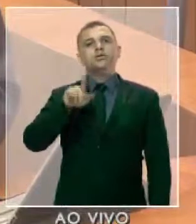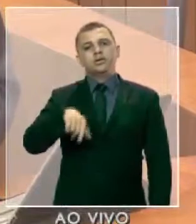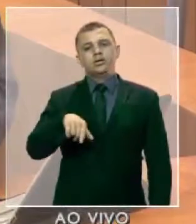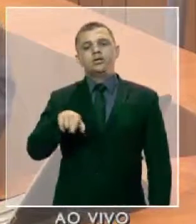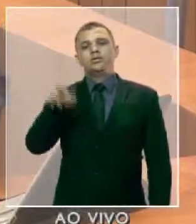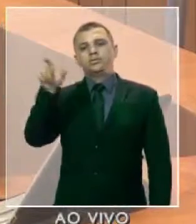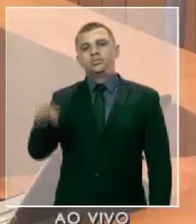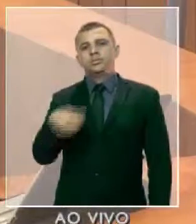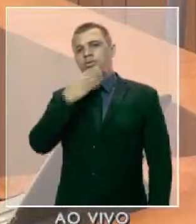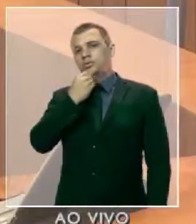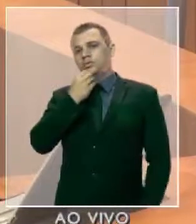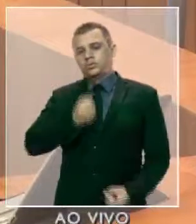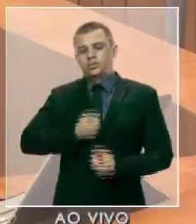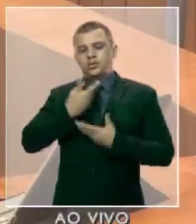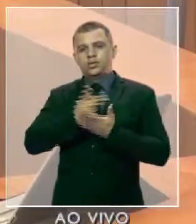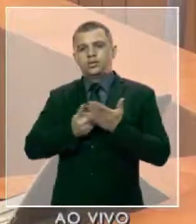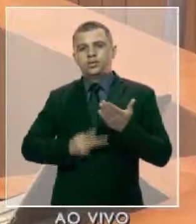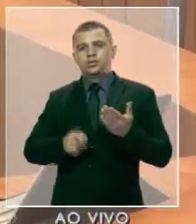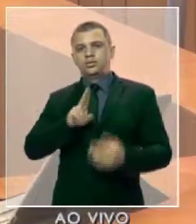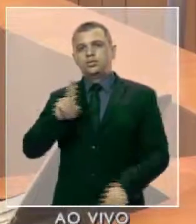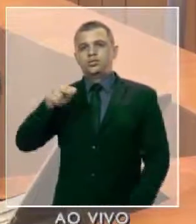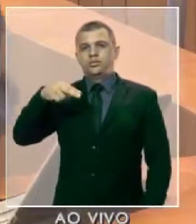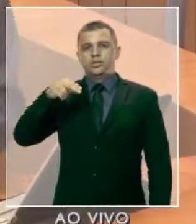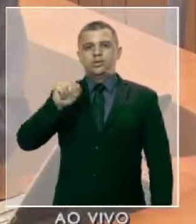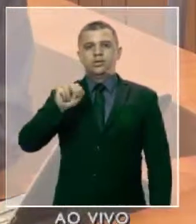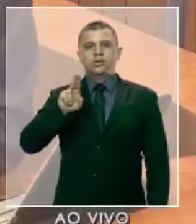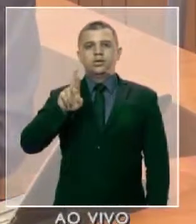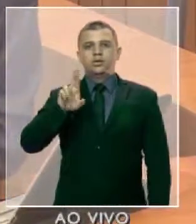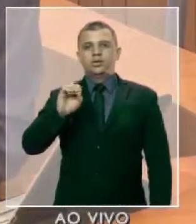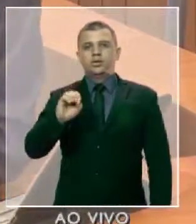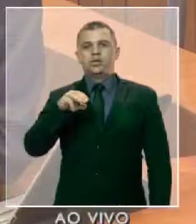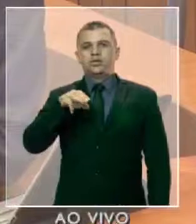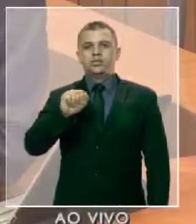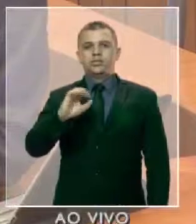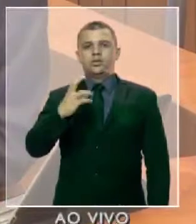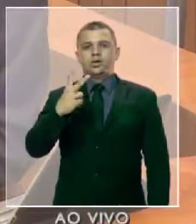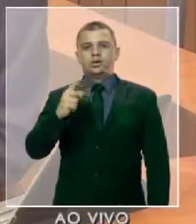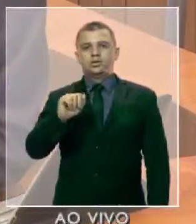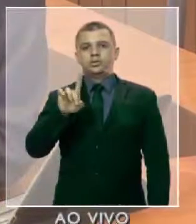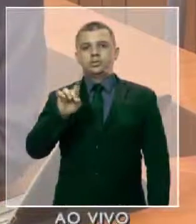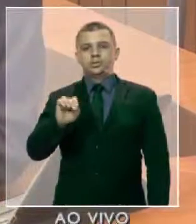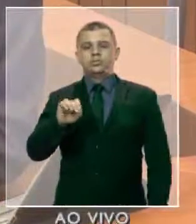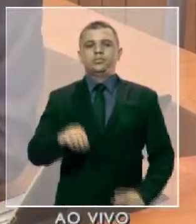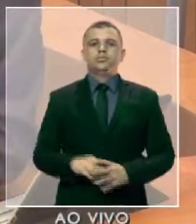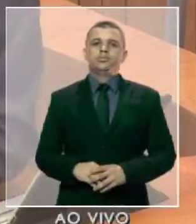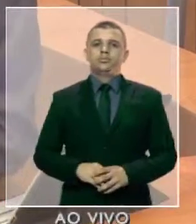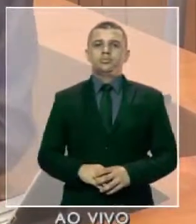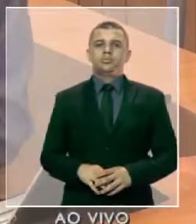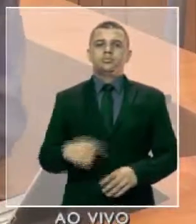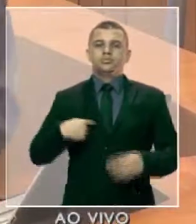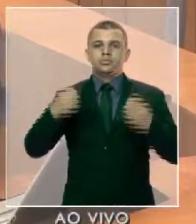poeta chamado Nauro Machado. E para externar ainda mais a